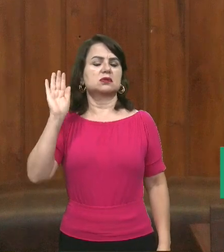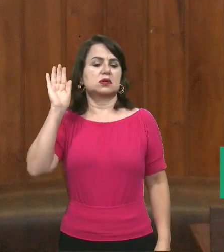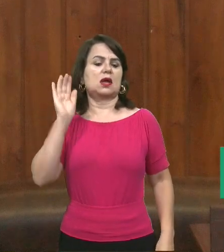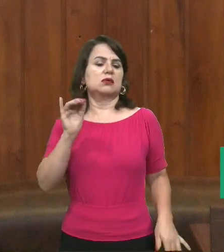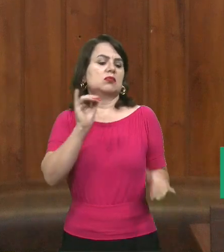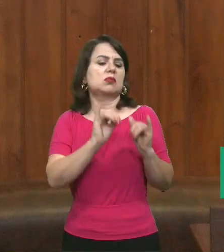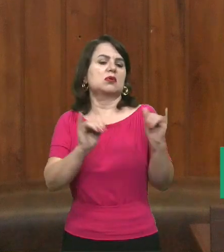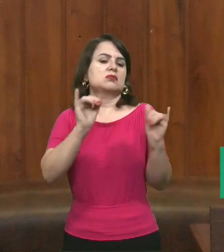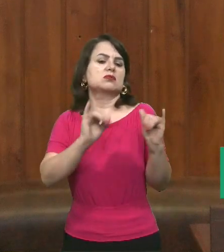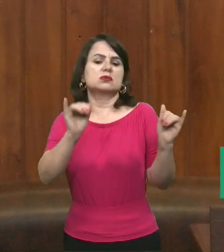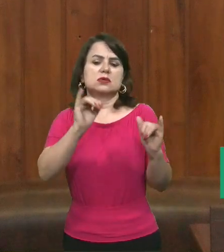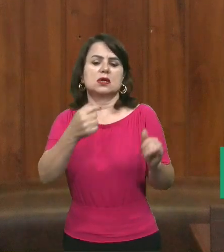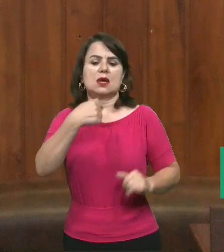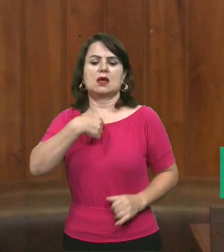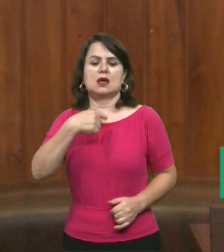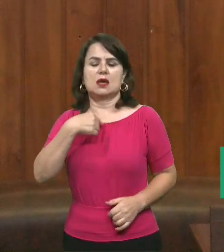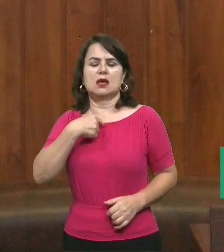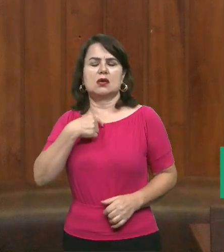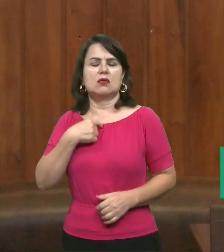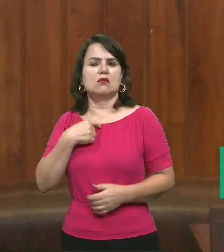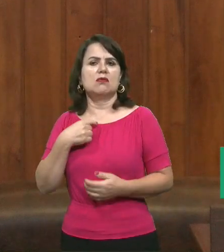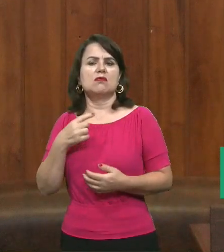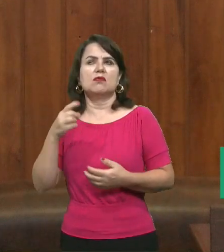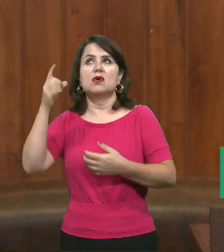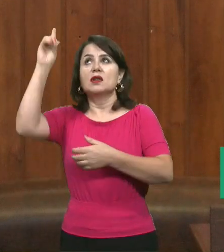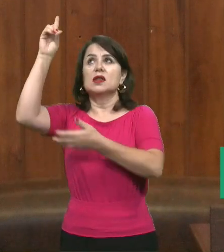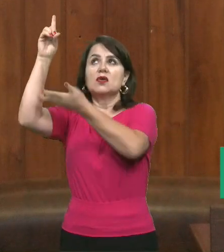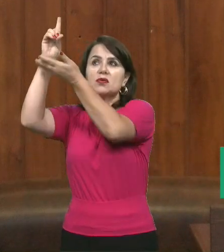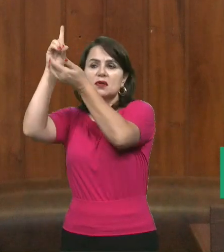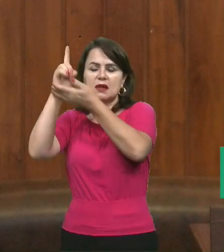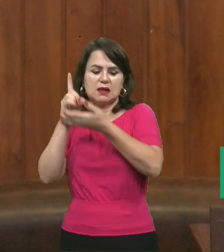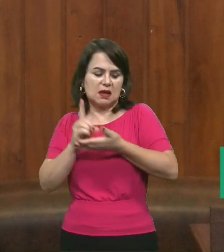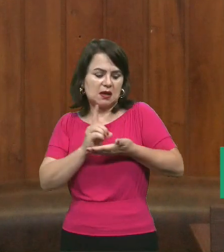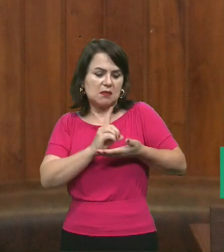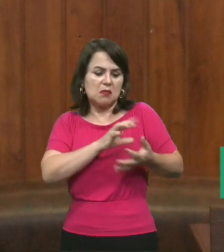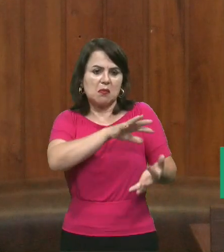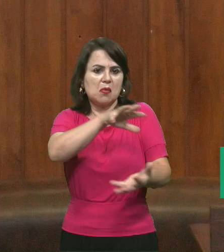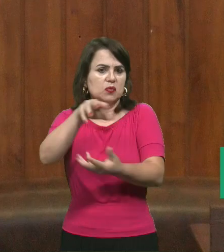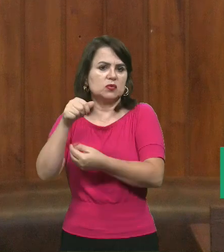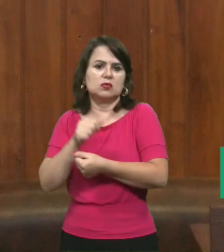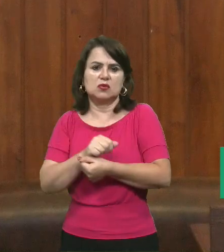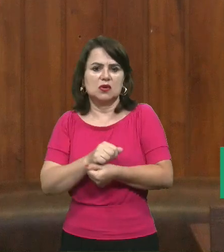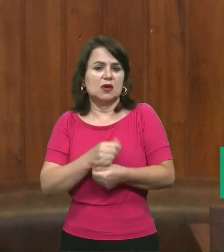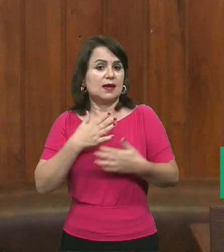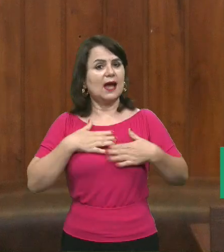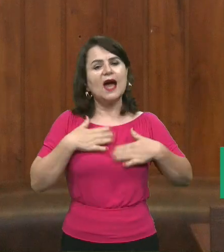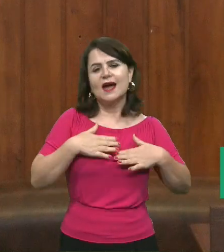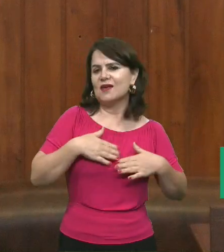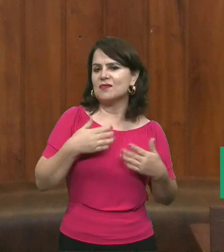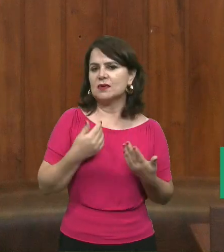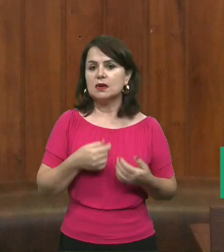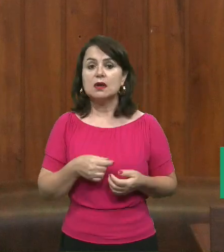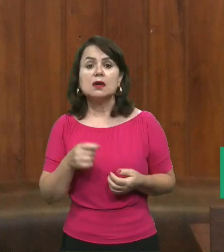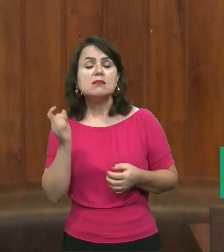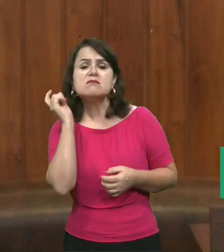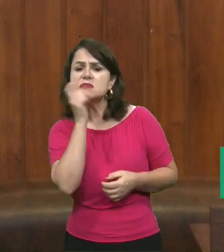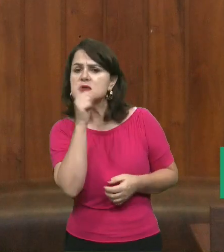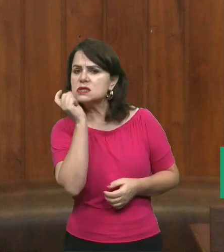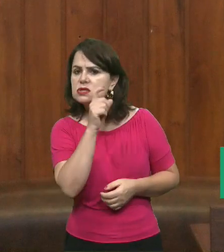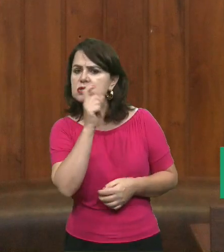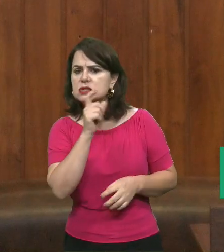e o mundo. Não, eu vou trazer Deus para a terra, pode ficar tranquilo. Né? Eu vou fazer isso, eu vou fazer aquilo, engana a